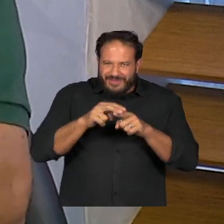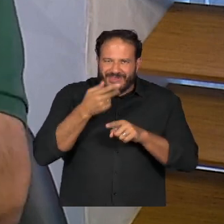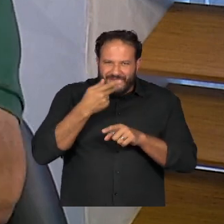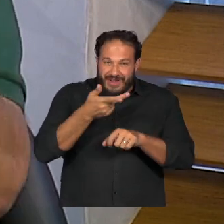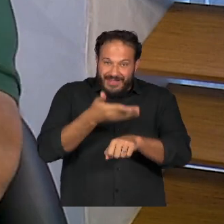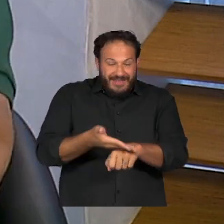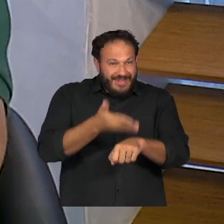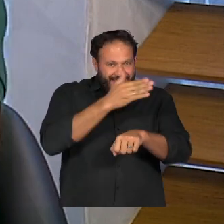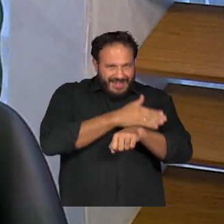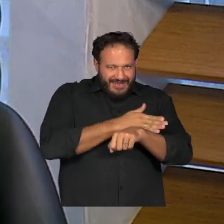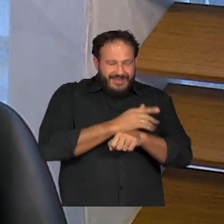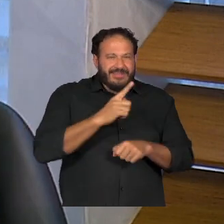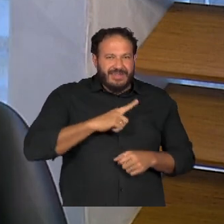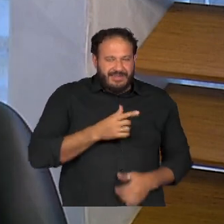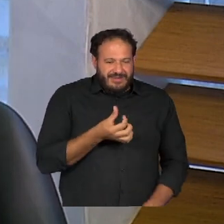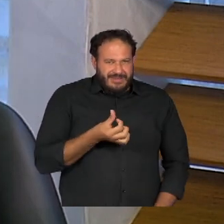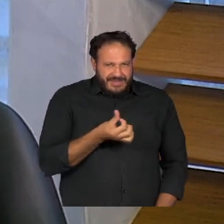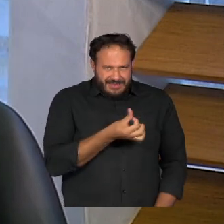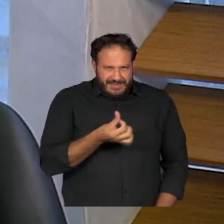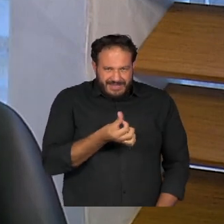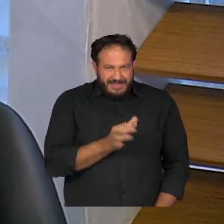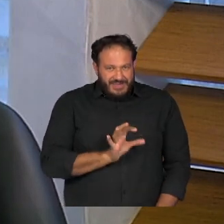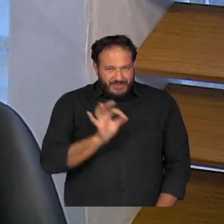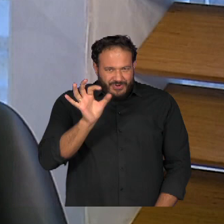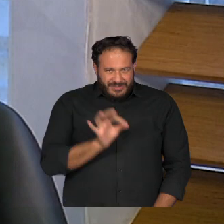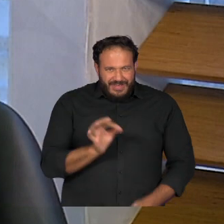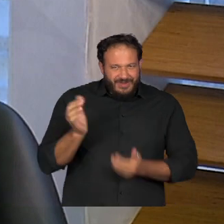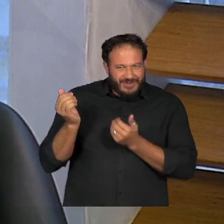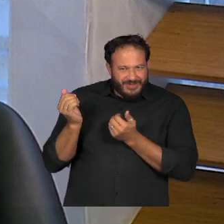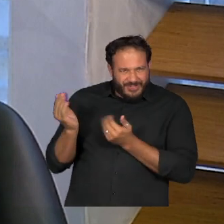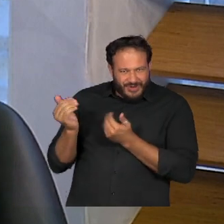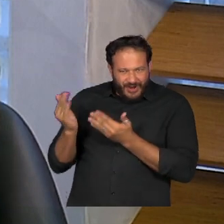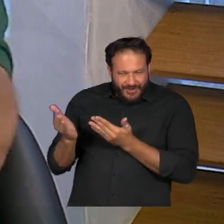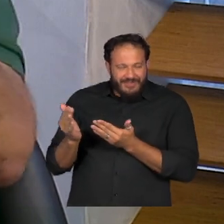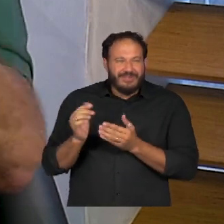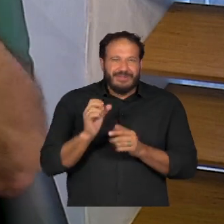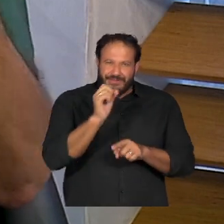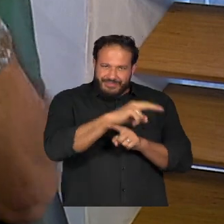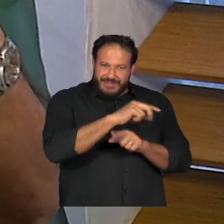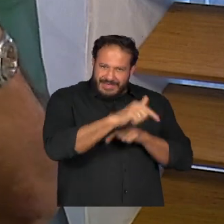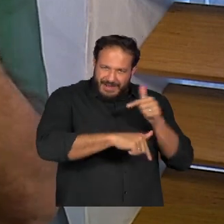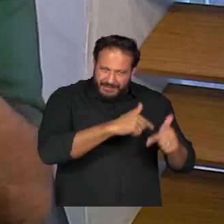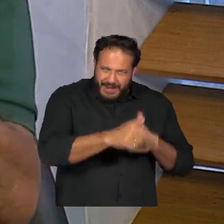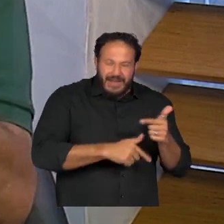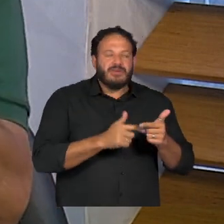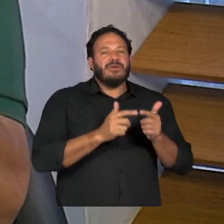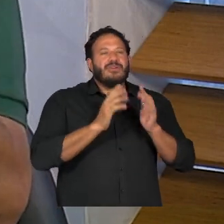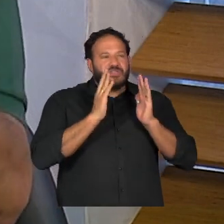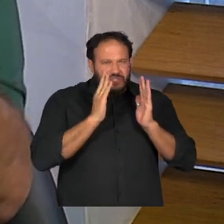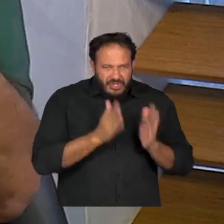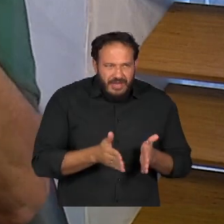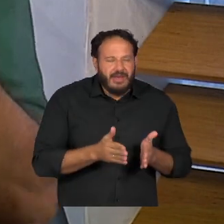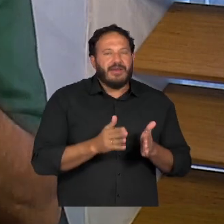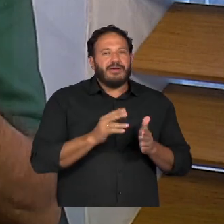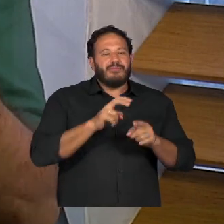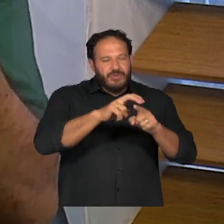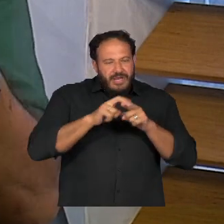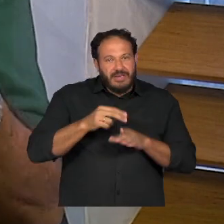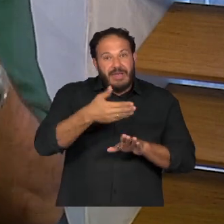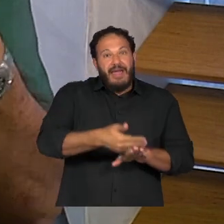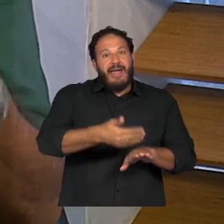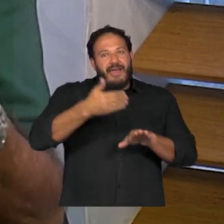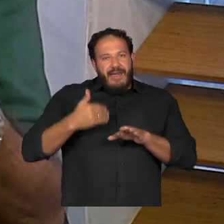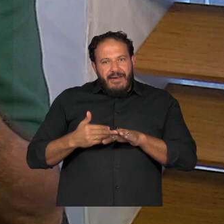nós temos 66% dos jovens idade de trabalho já trabalhando através desse processo de